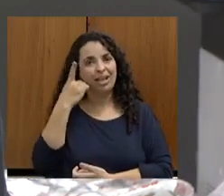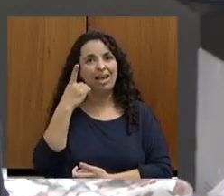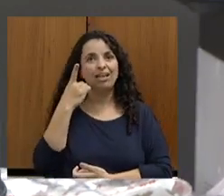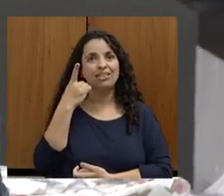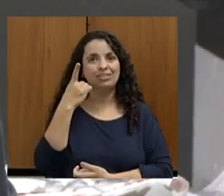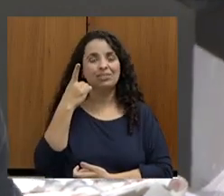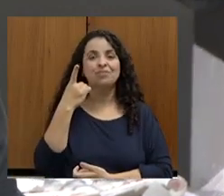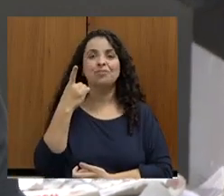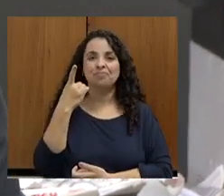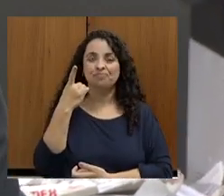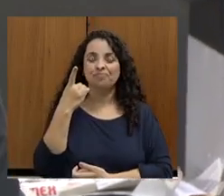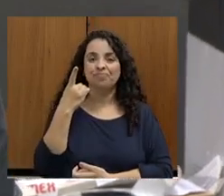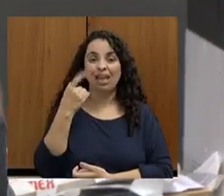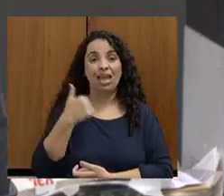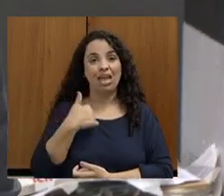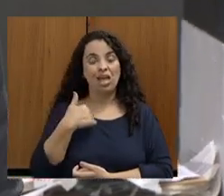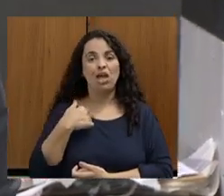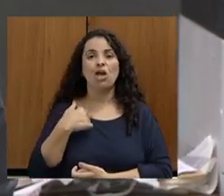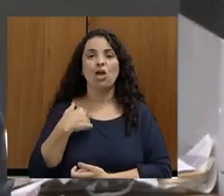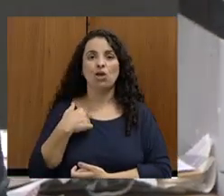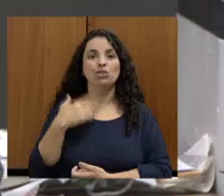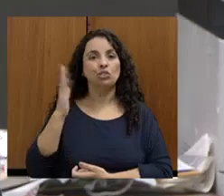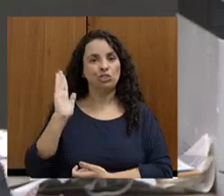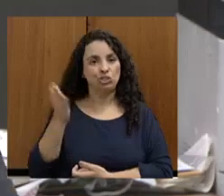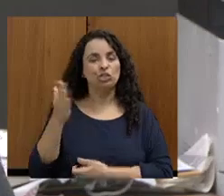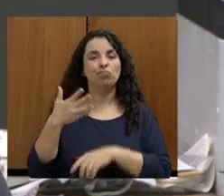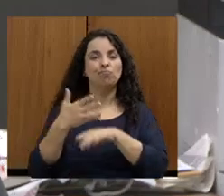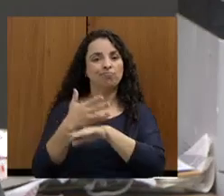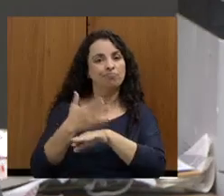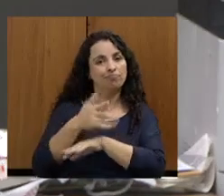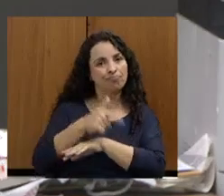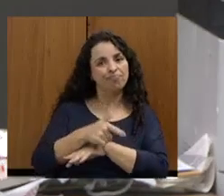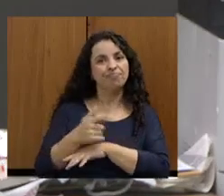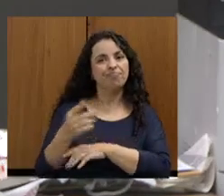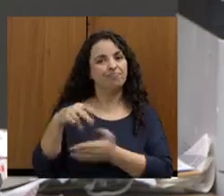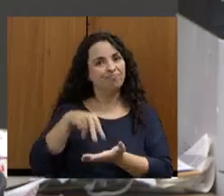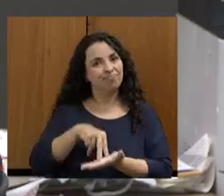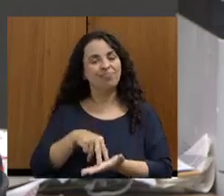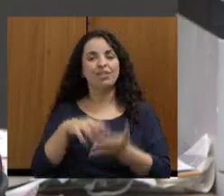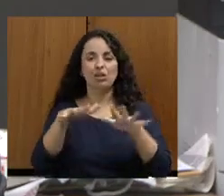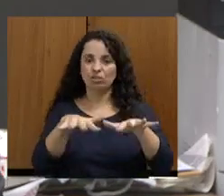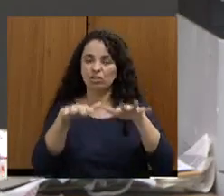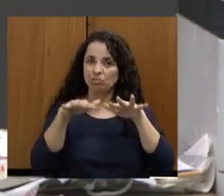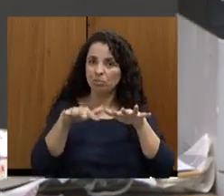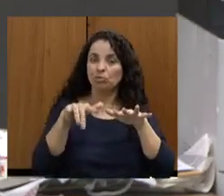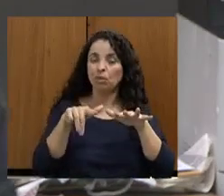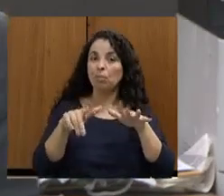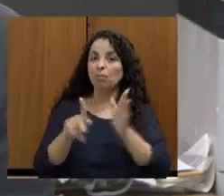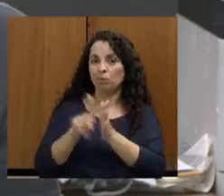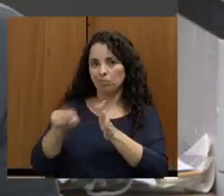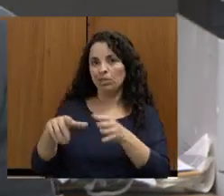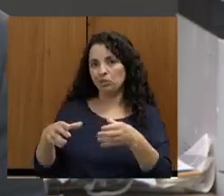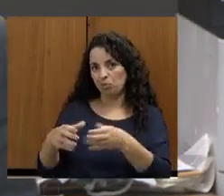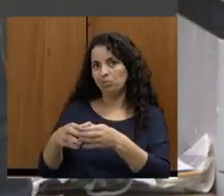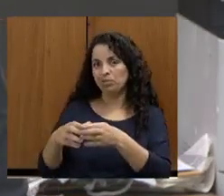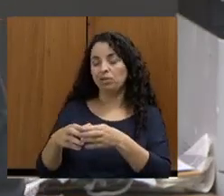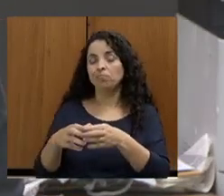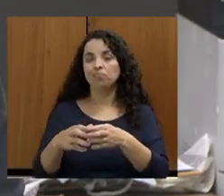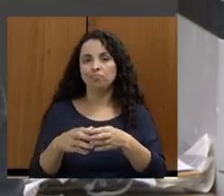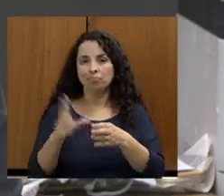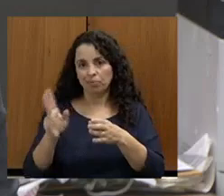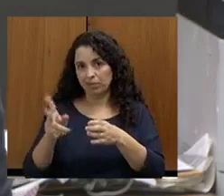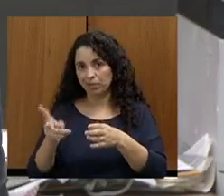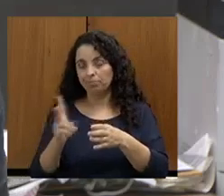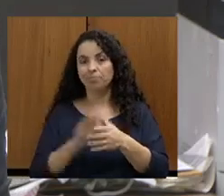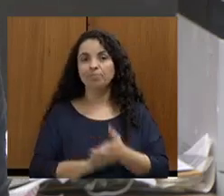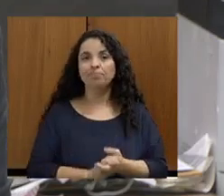Eu tenho realmente, já participei de algumas audiências públicas aqui, da comissão, inclusive a que o senhor citou a respeito da